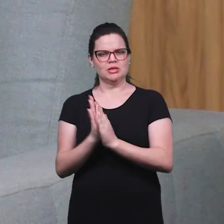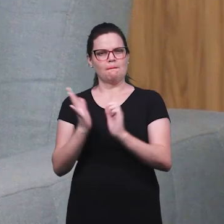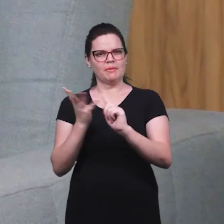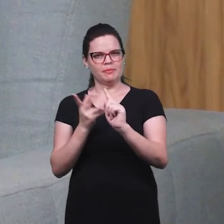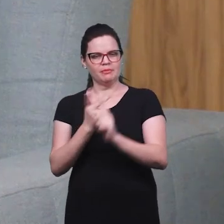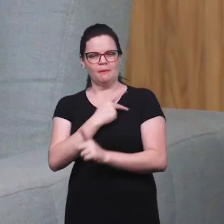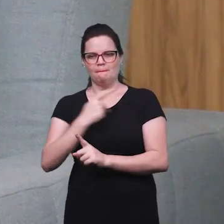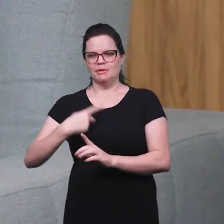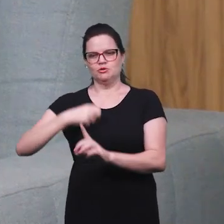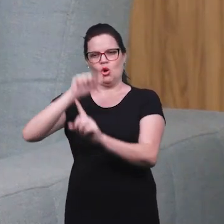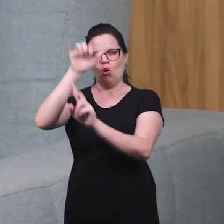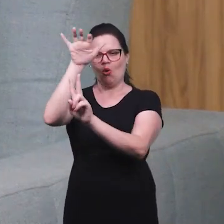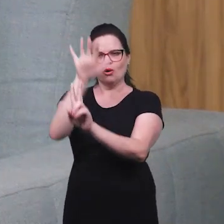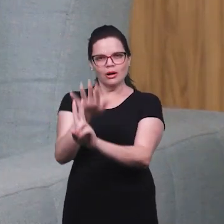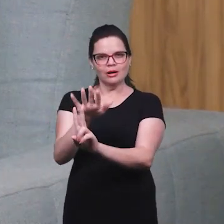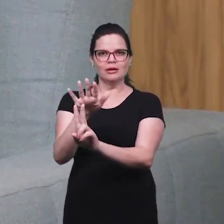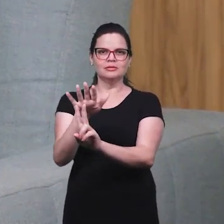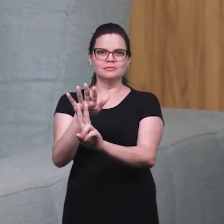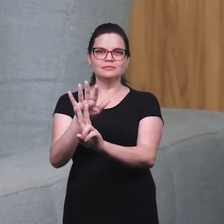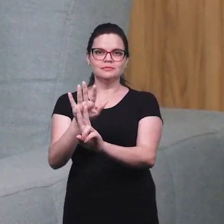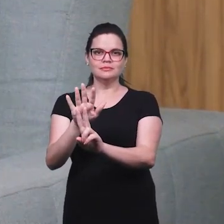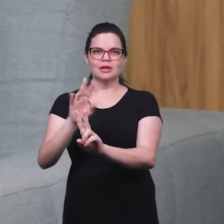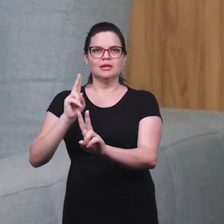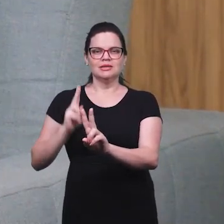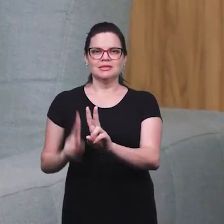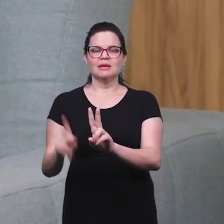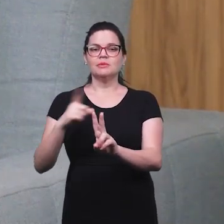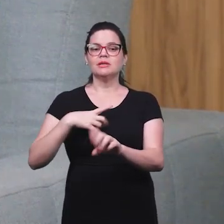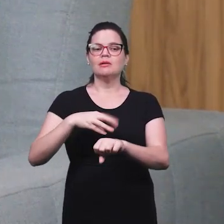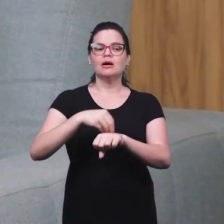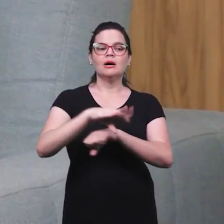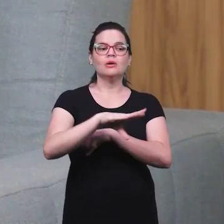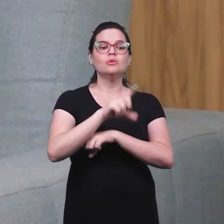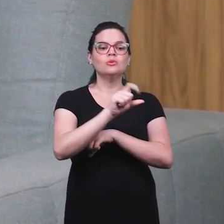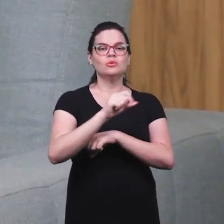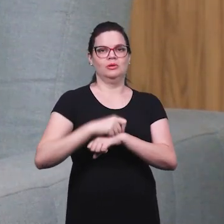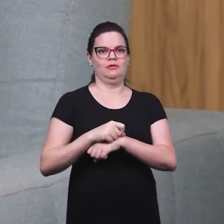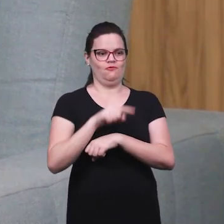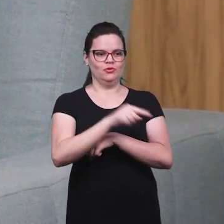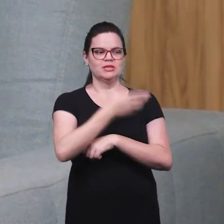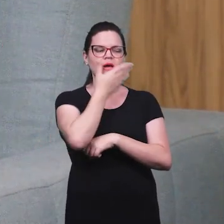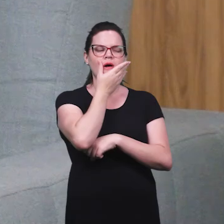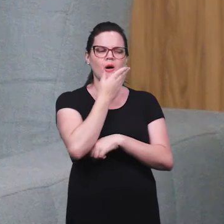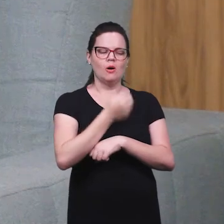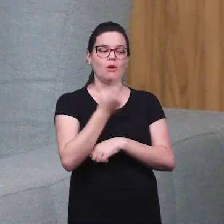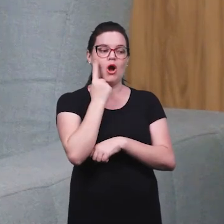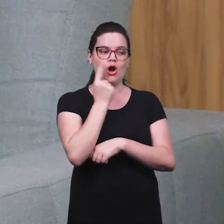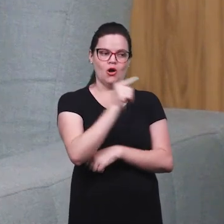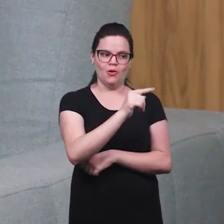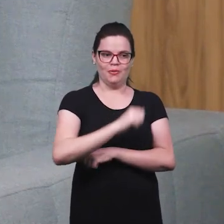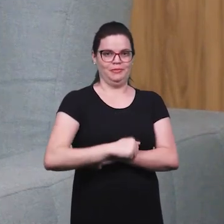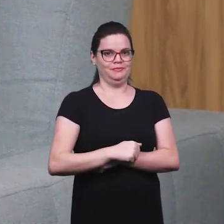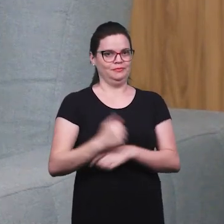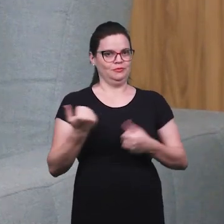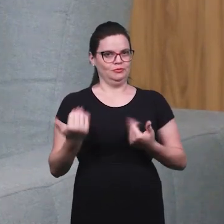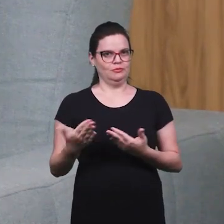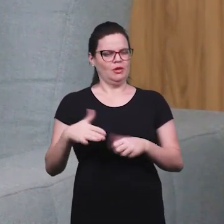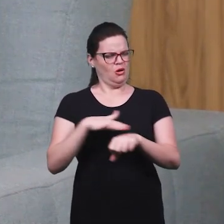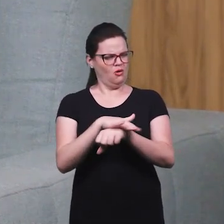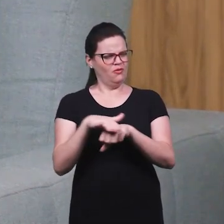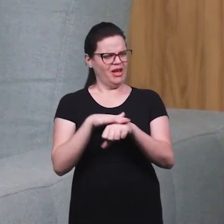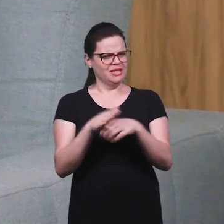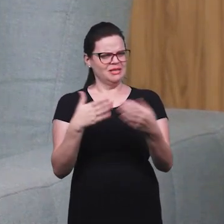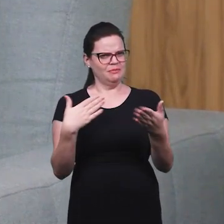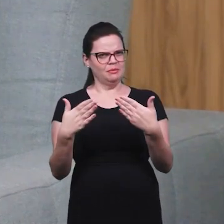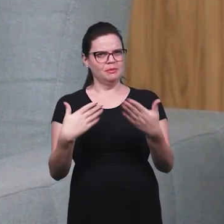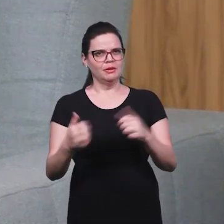O pastor vai orar por eles. Nós damos sempre o conselho assim para o jovem varão: olha, conversa